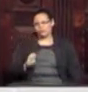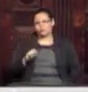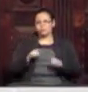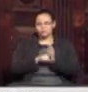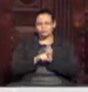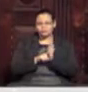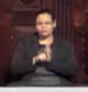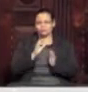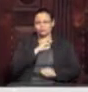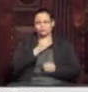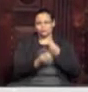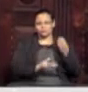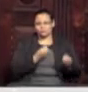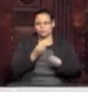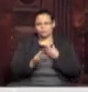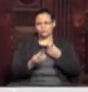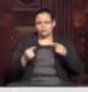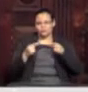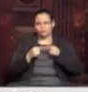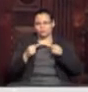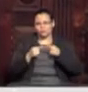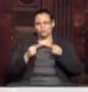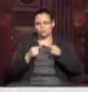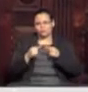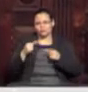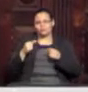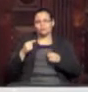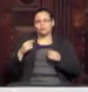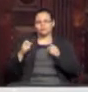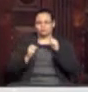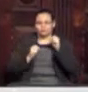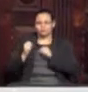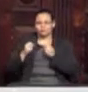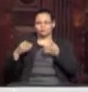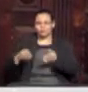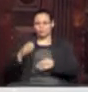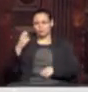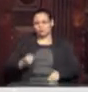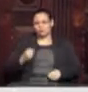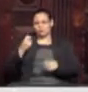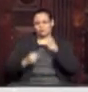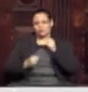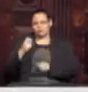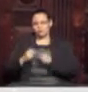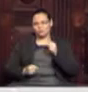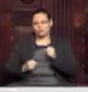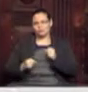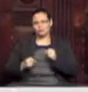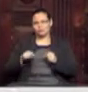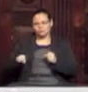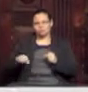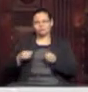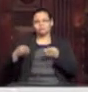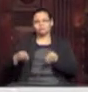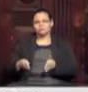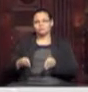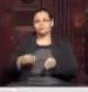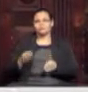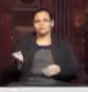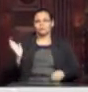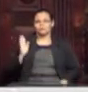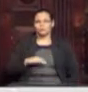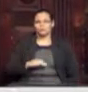isenções fiscais relacionadas à cadeia do leite para dar sobrevida para esse setor. E eis que